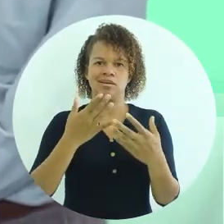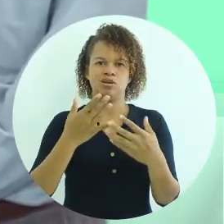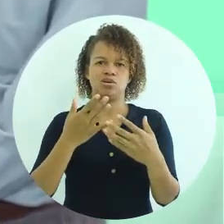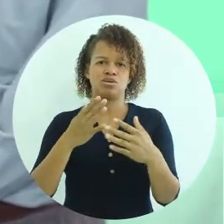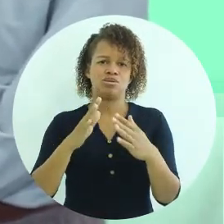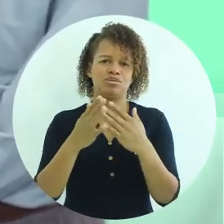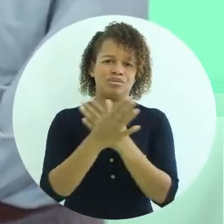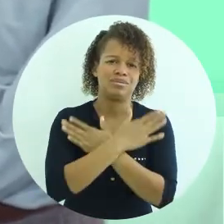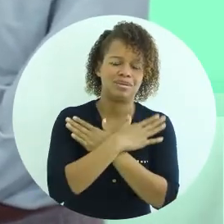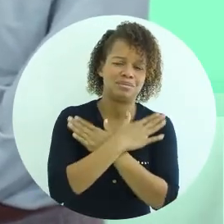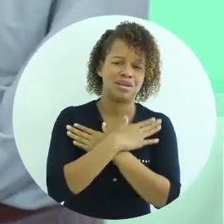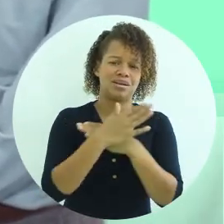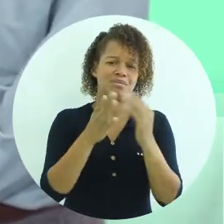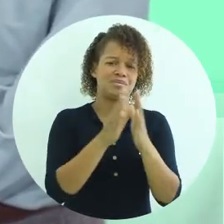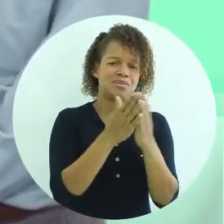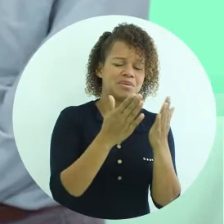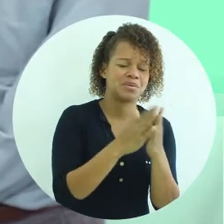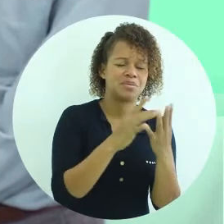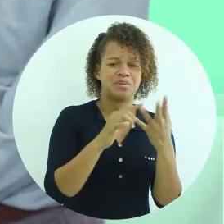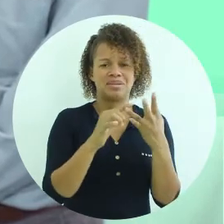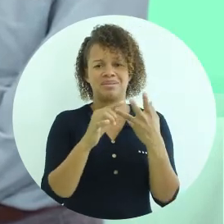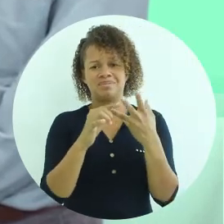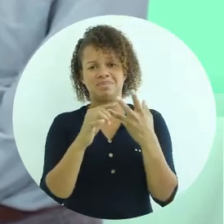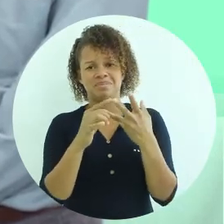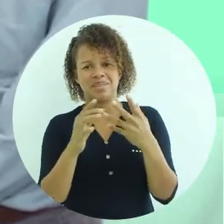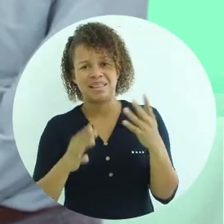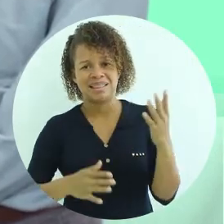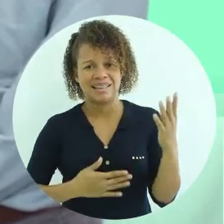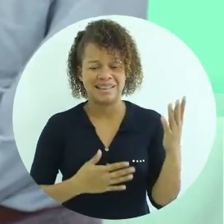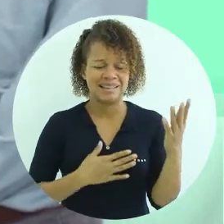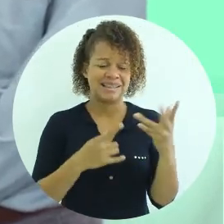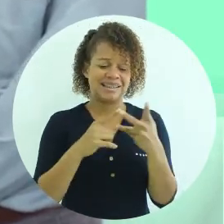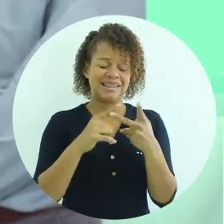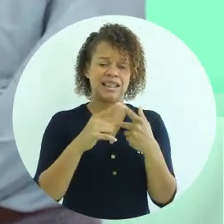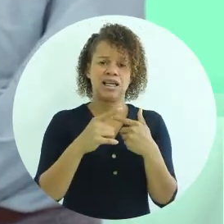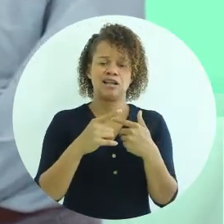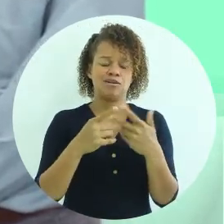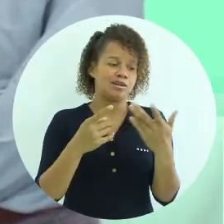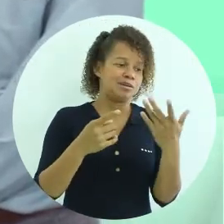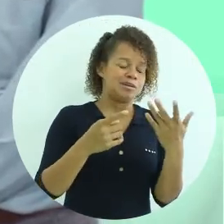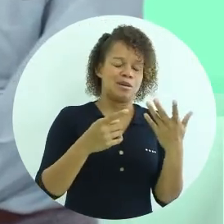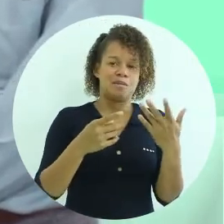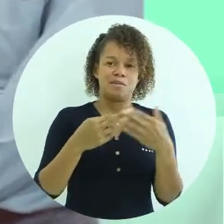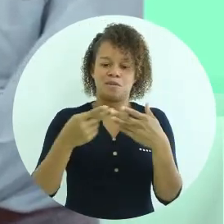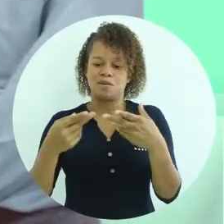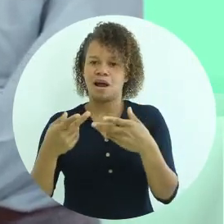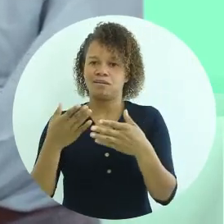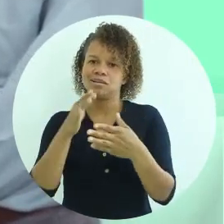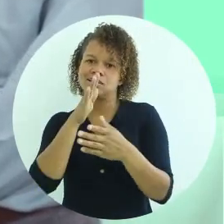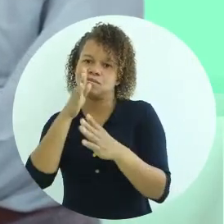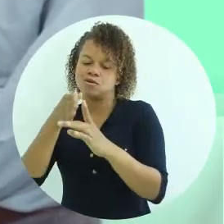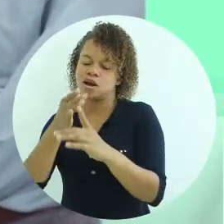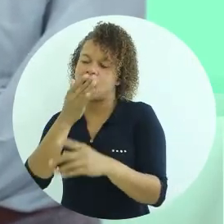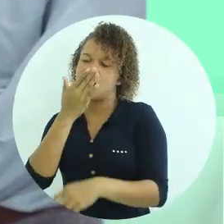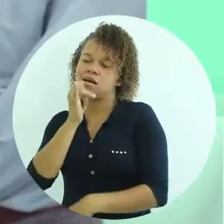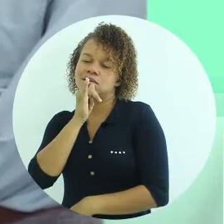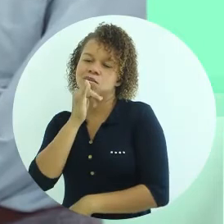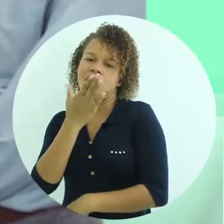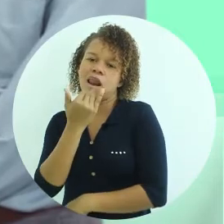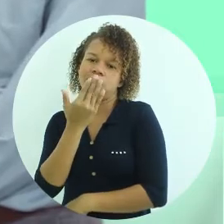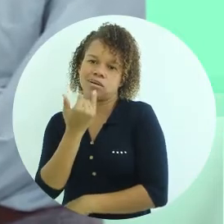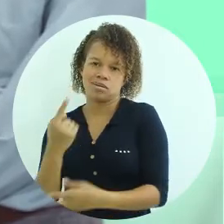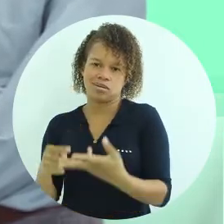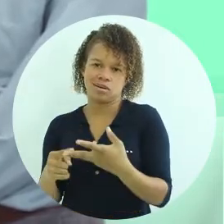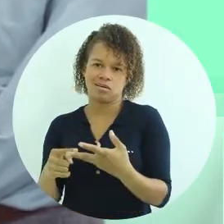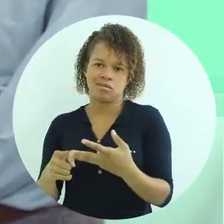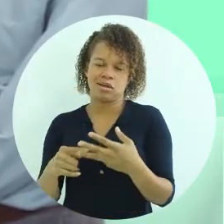desemprego, né, e das pessoas terem que buscar fontes primárias, né, tipo, por exemplo, a alimentação, e deixar essa